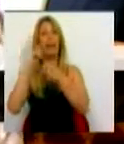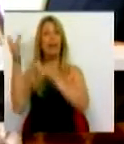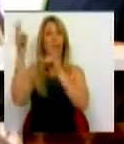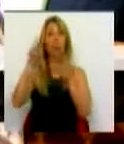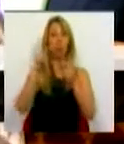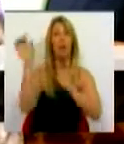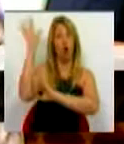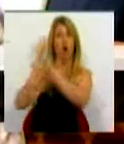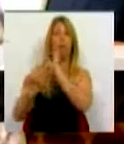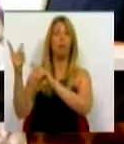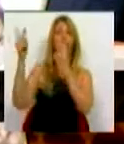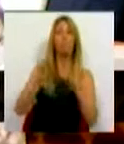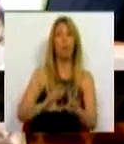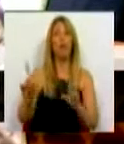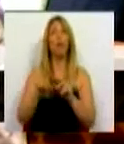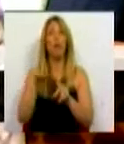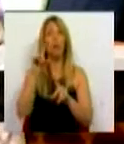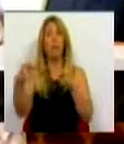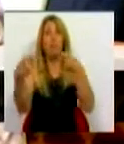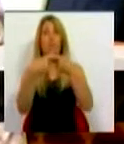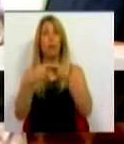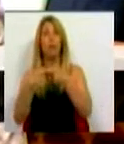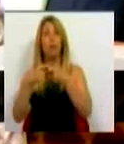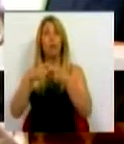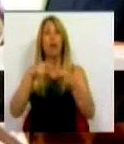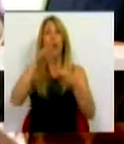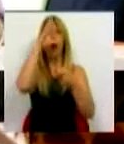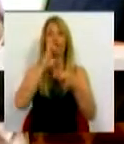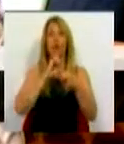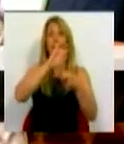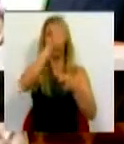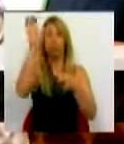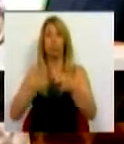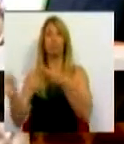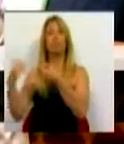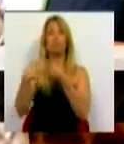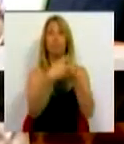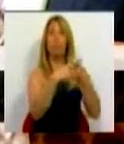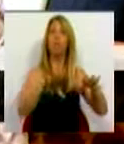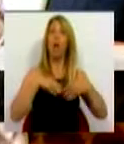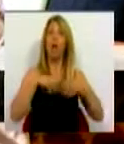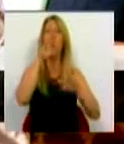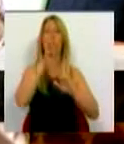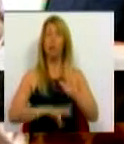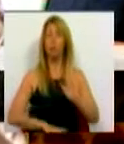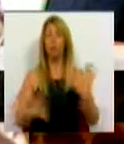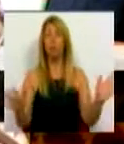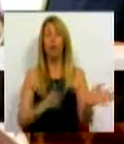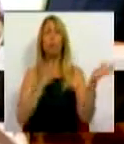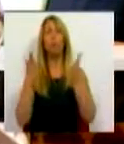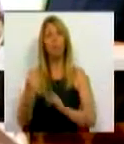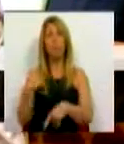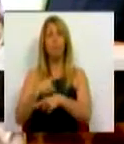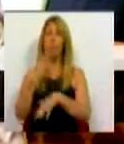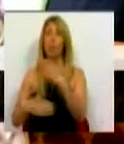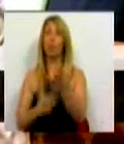linha com os outros Estados-membros que aderiram a este regime. Por outro lado, consegue igualmente preservar o regime